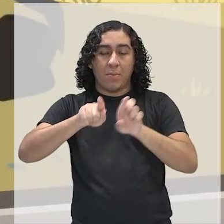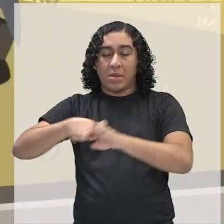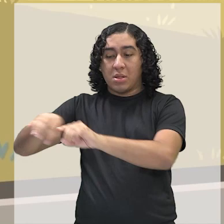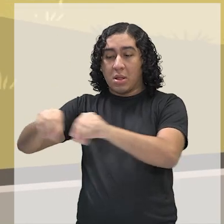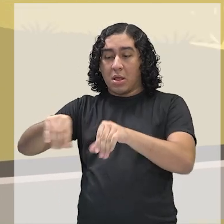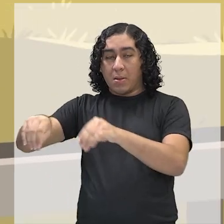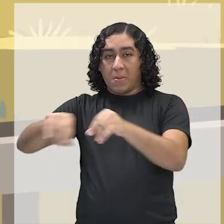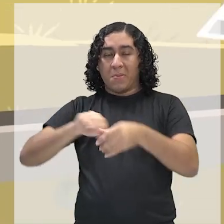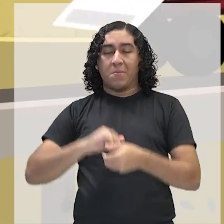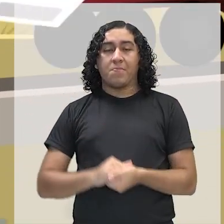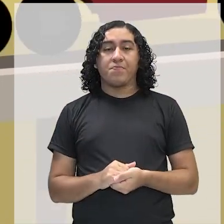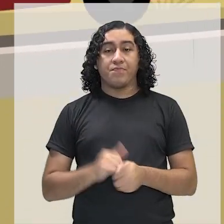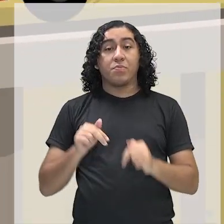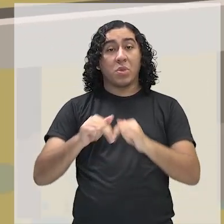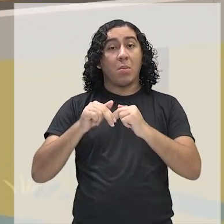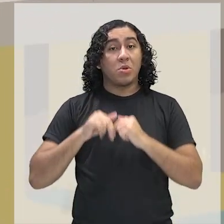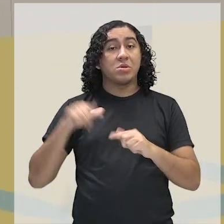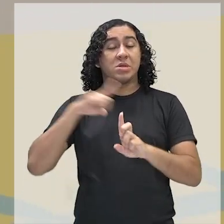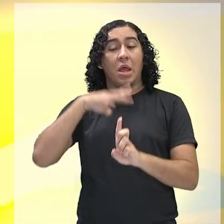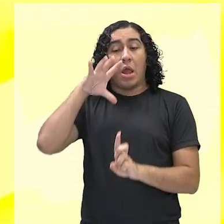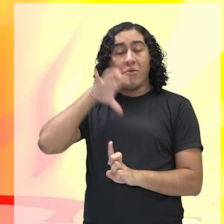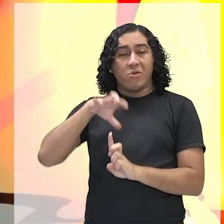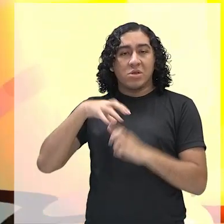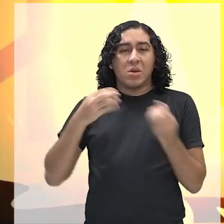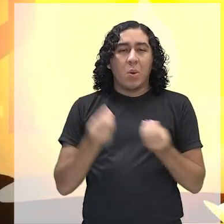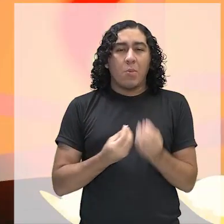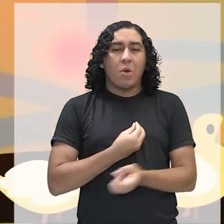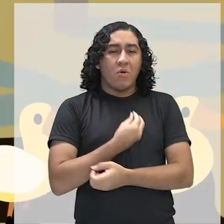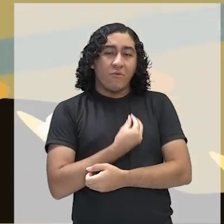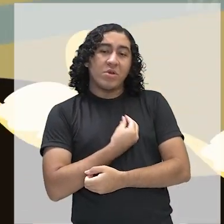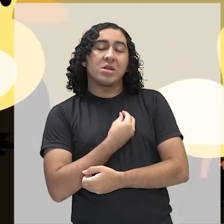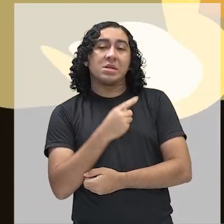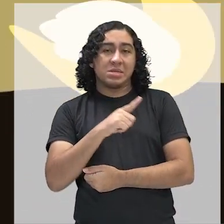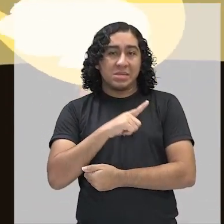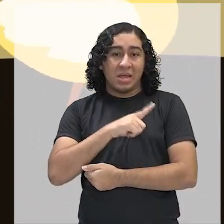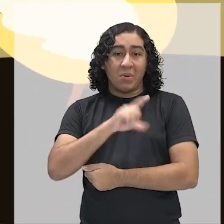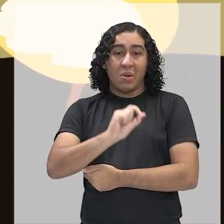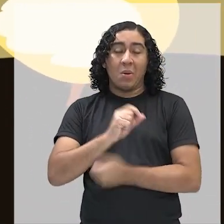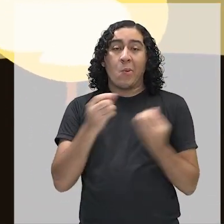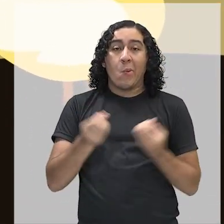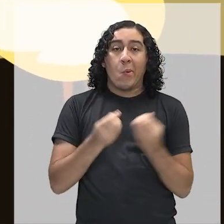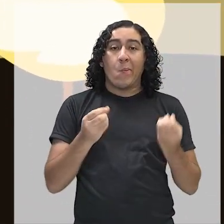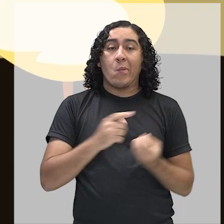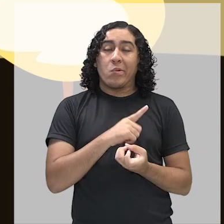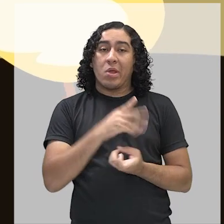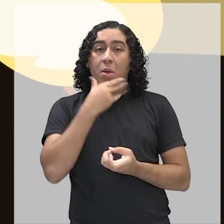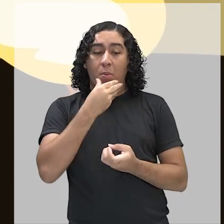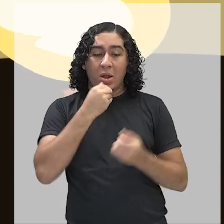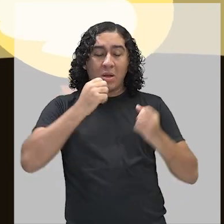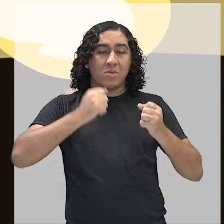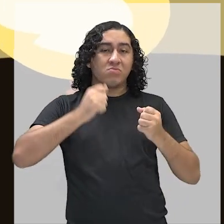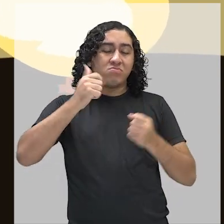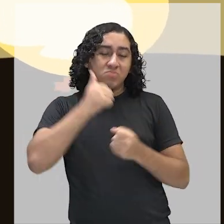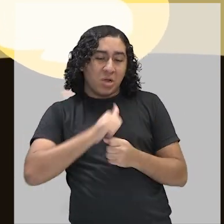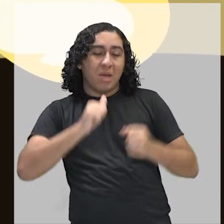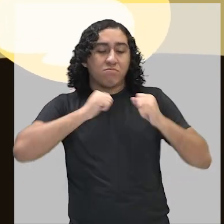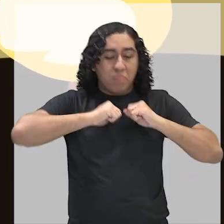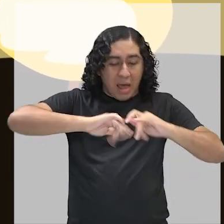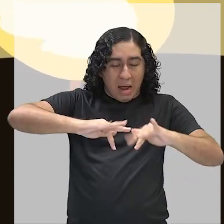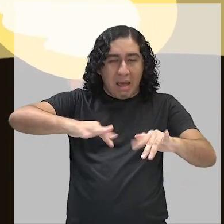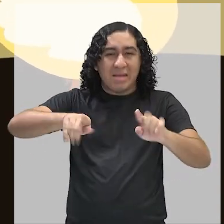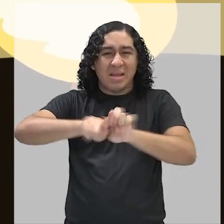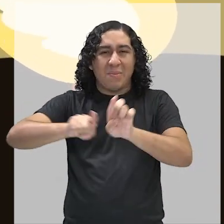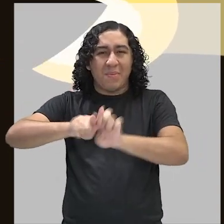Dessa forma, interferem na dinâmica da vida por meio do crescimento urbanístico, da destruição dos solos e dos